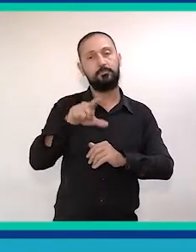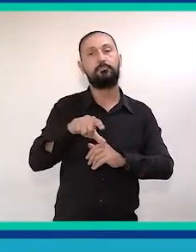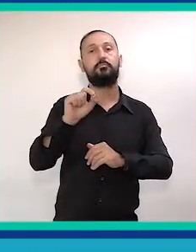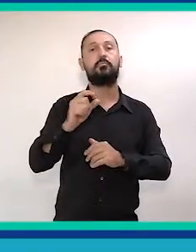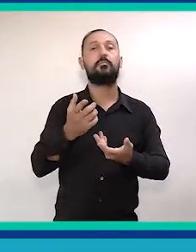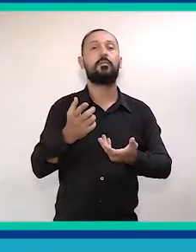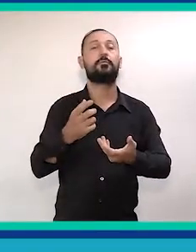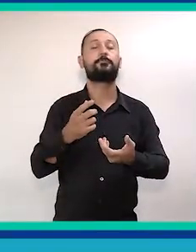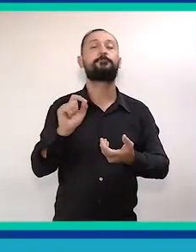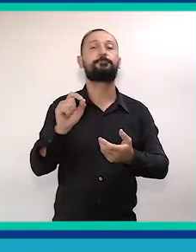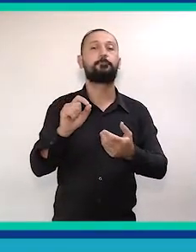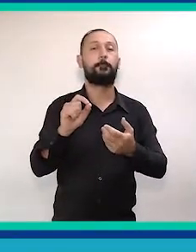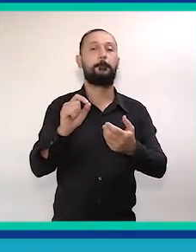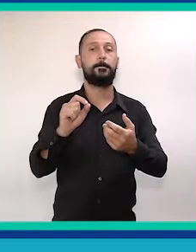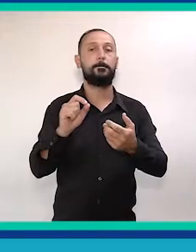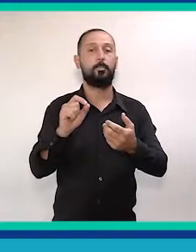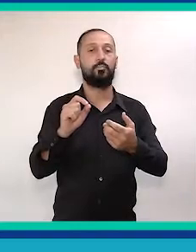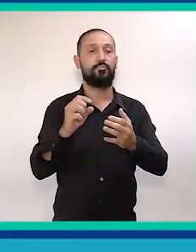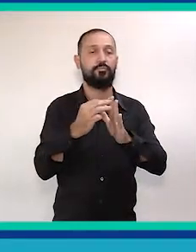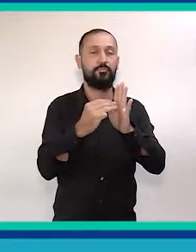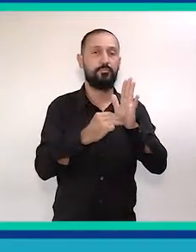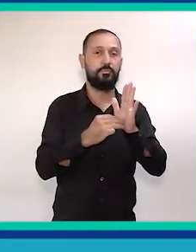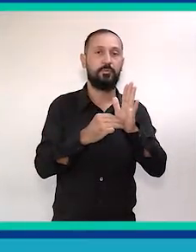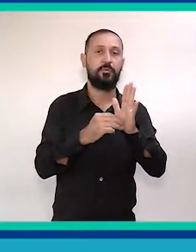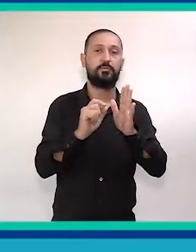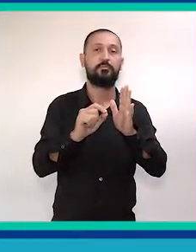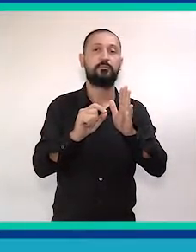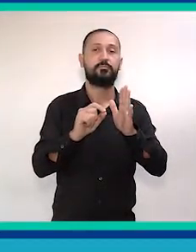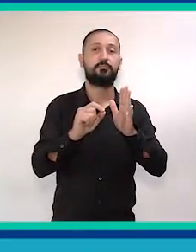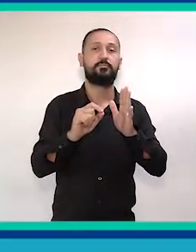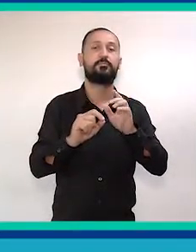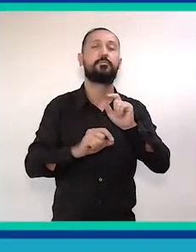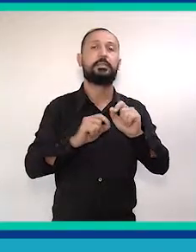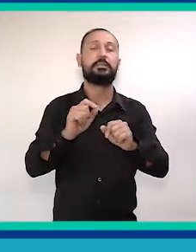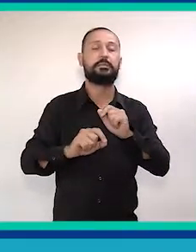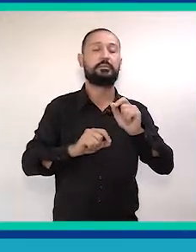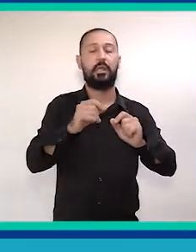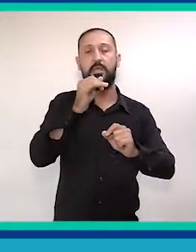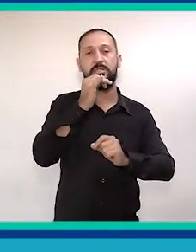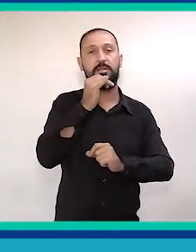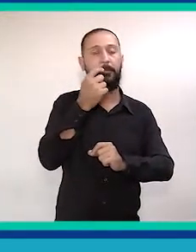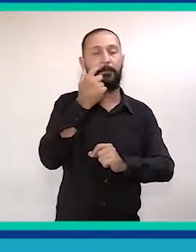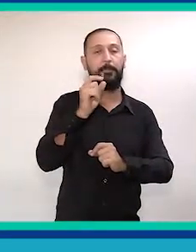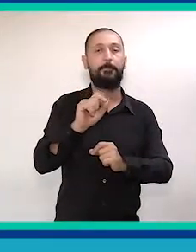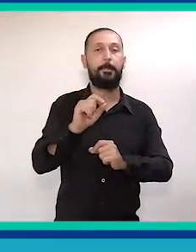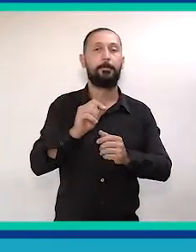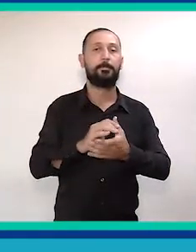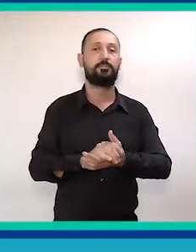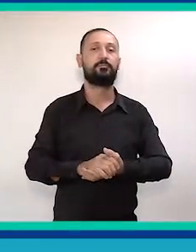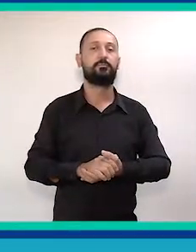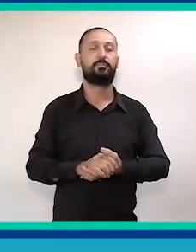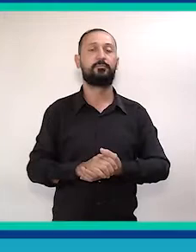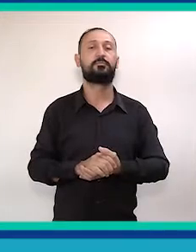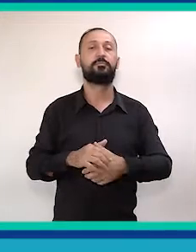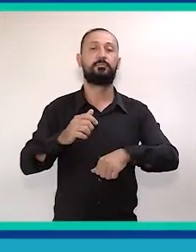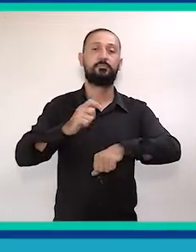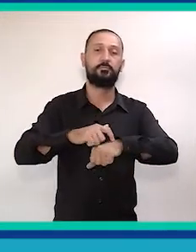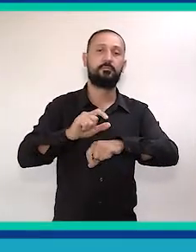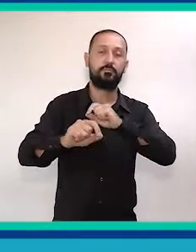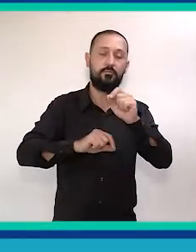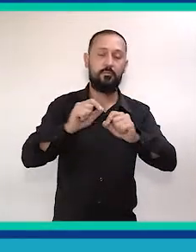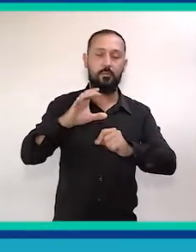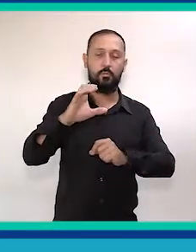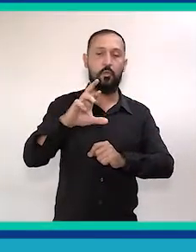gente escolheu foi uma metodologia que a gente chama de cromatografia de exclusão molecular. Então, indo por